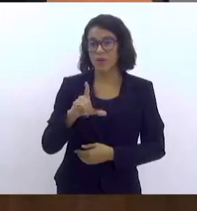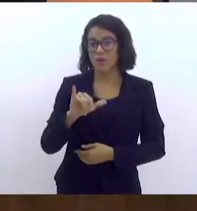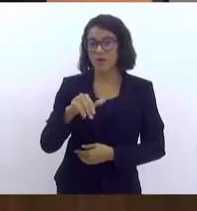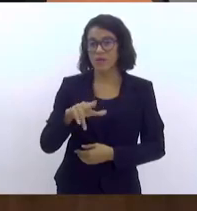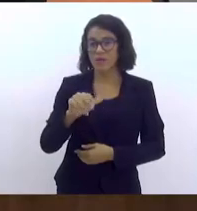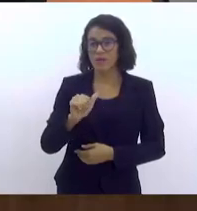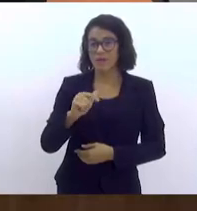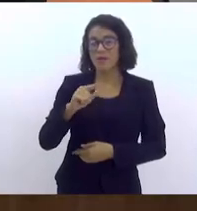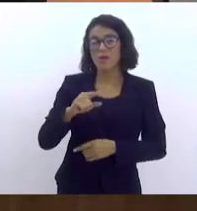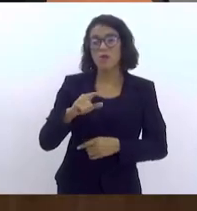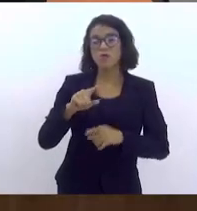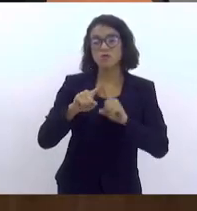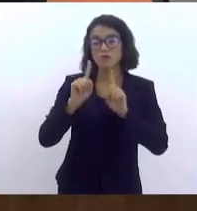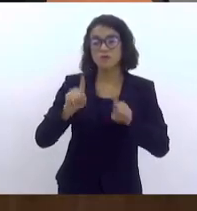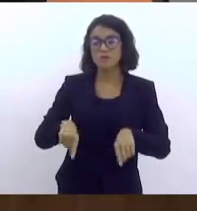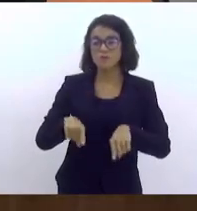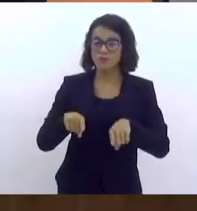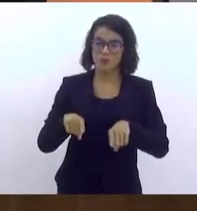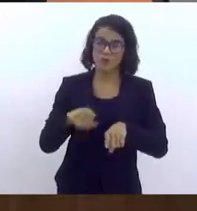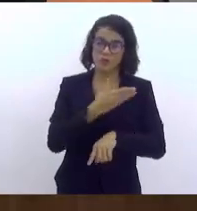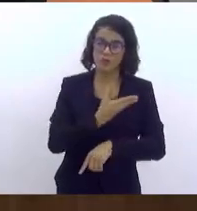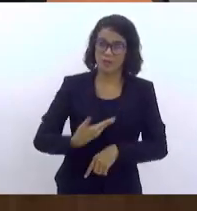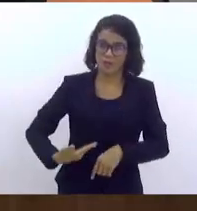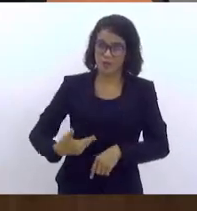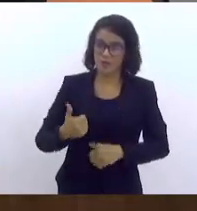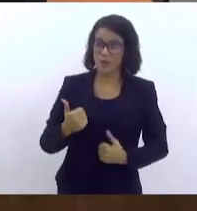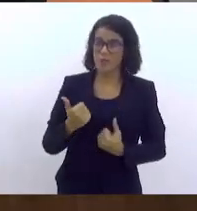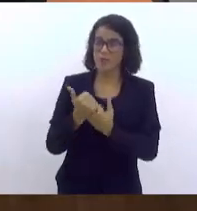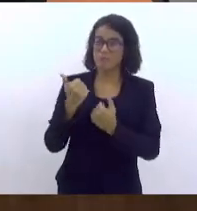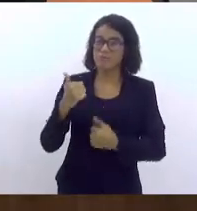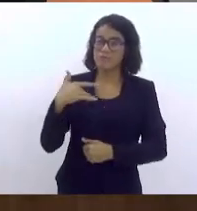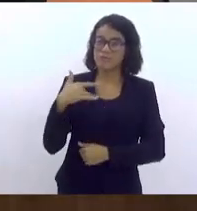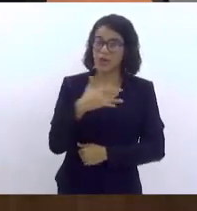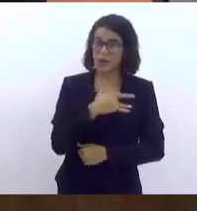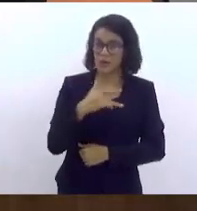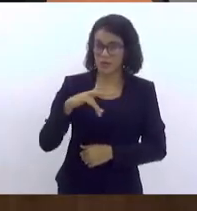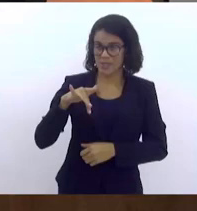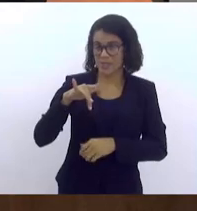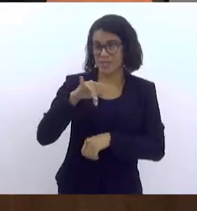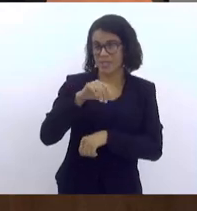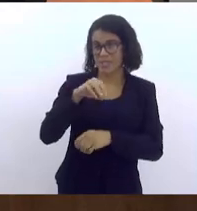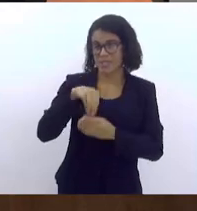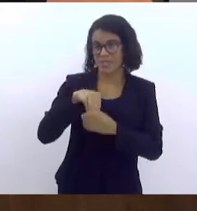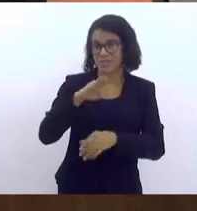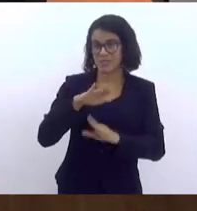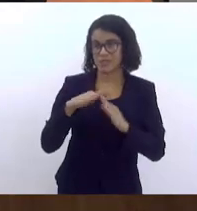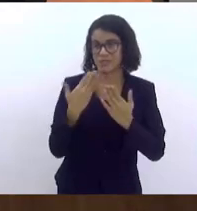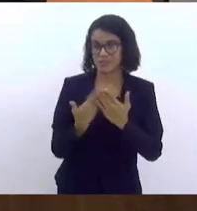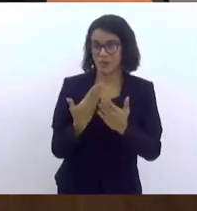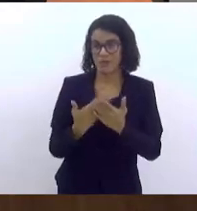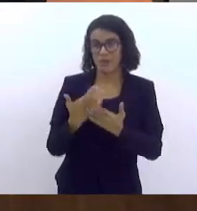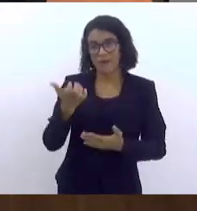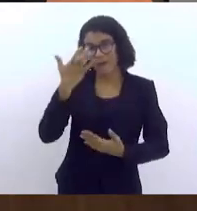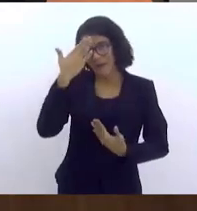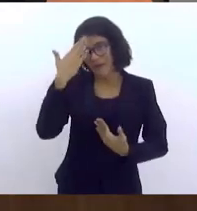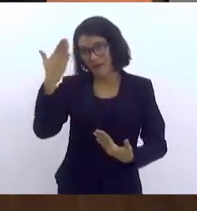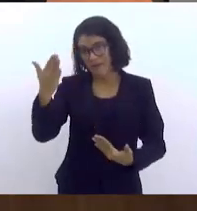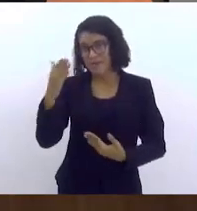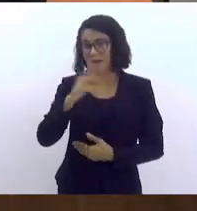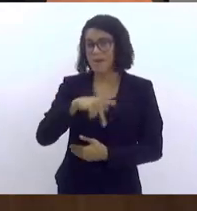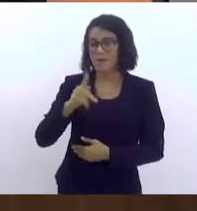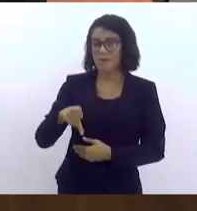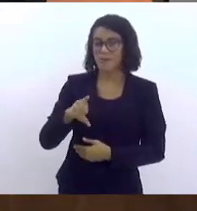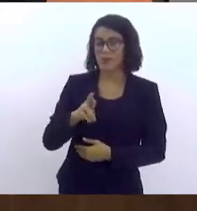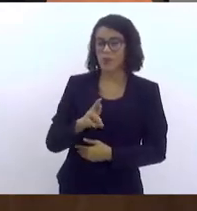sou servidora pública apoiadora técnica do programa saúde na escola pela secretaria de estado de saúde queria agradecer enormemente a professora